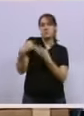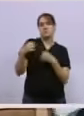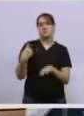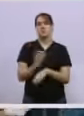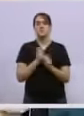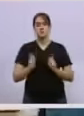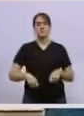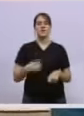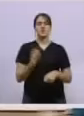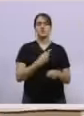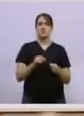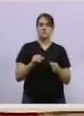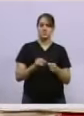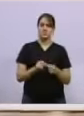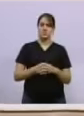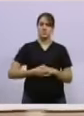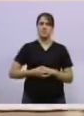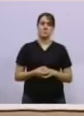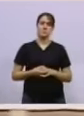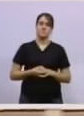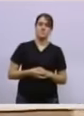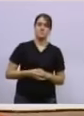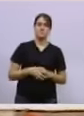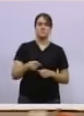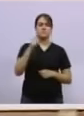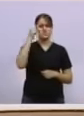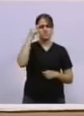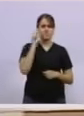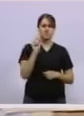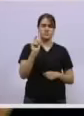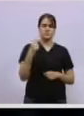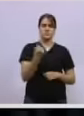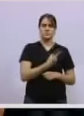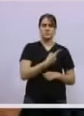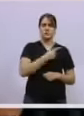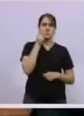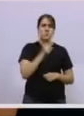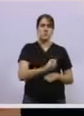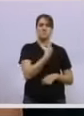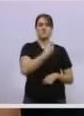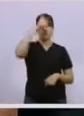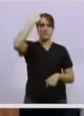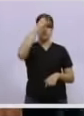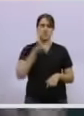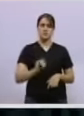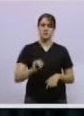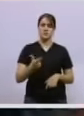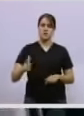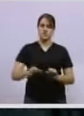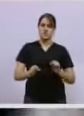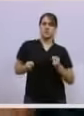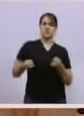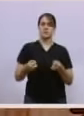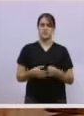Você acha que o processo da alma é diferente? Você acha que a gente fica santo sem sacrifício? Você acha que a gente vai se aperfeiçoar